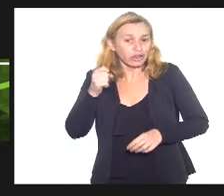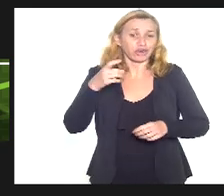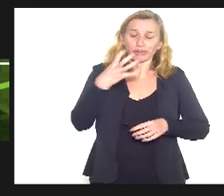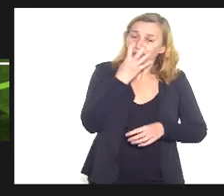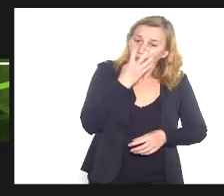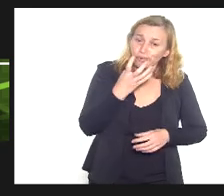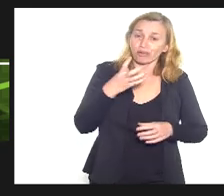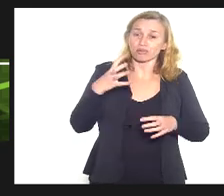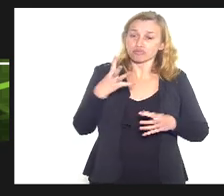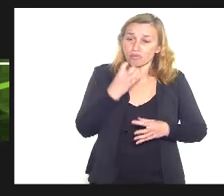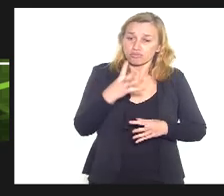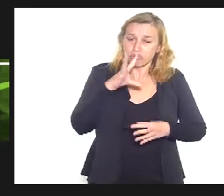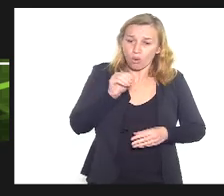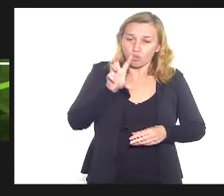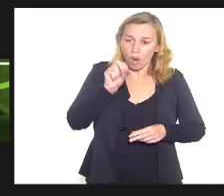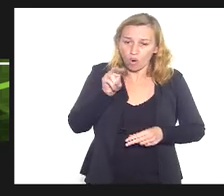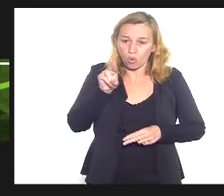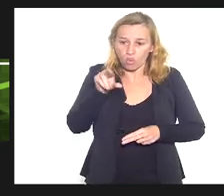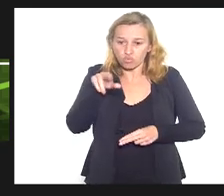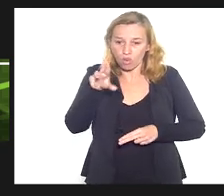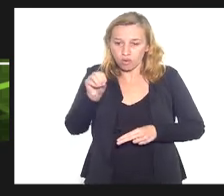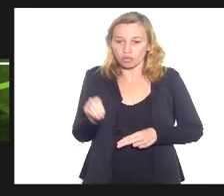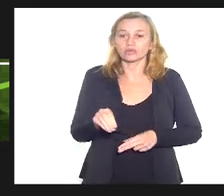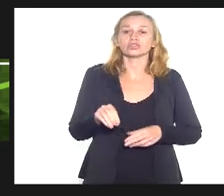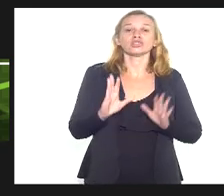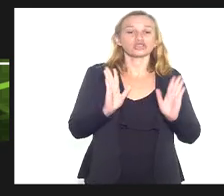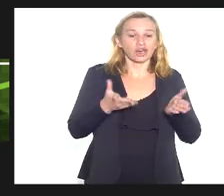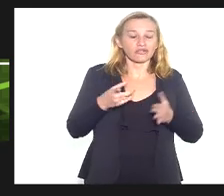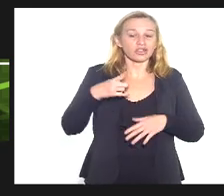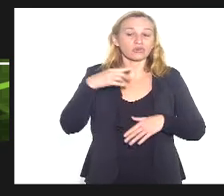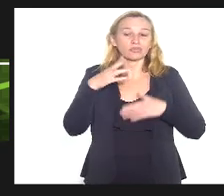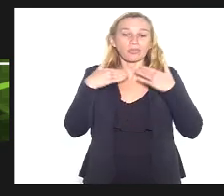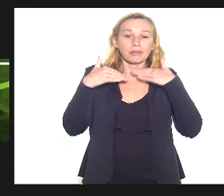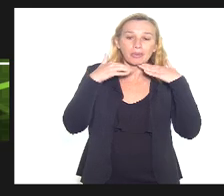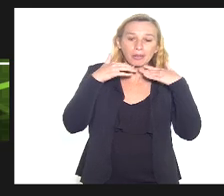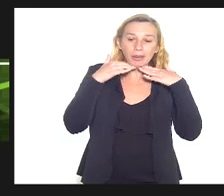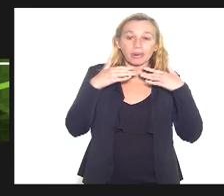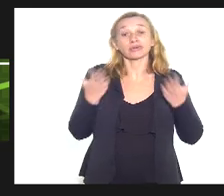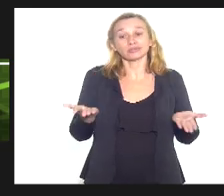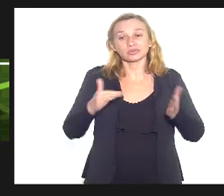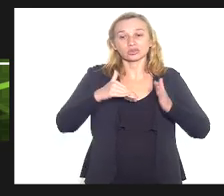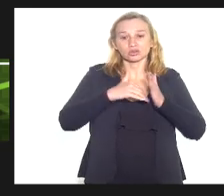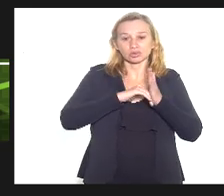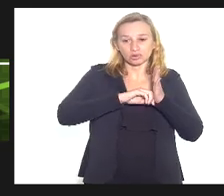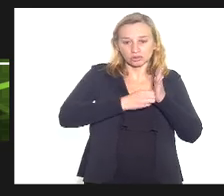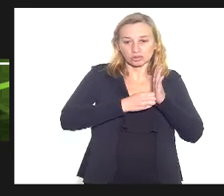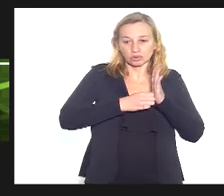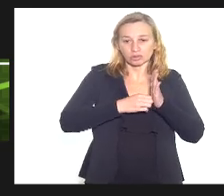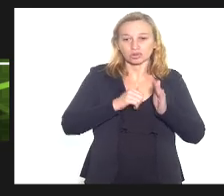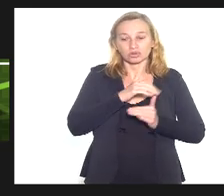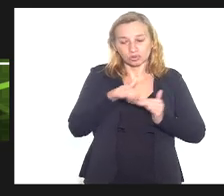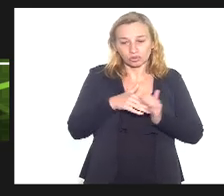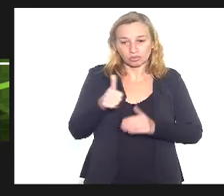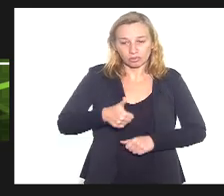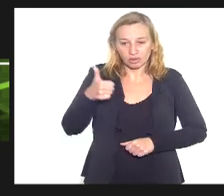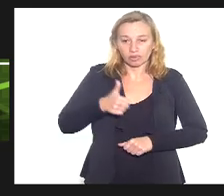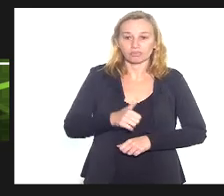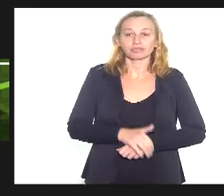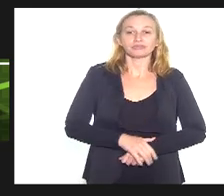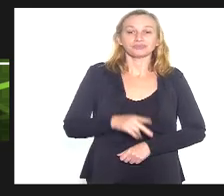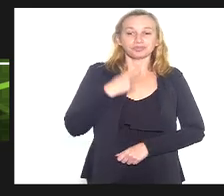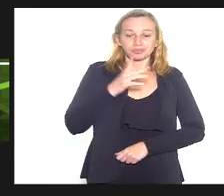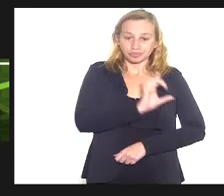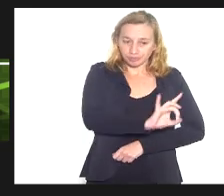latindo. Né? Se todo mundo tiver com o microfone fechado, fala um de cada vez.